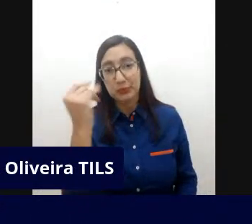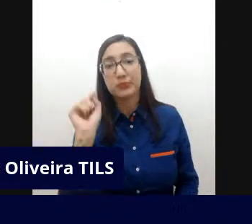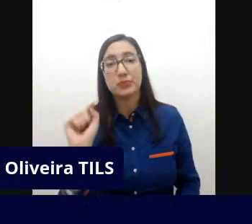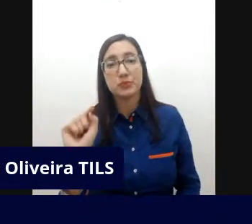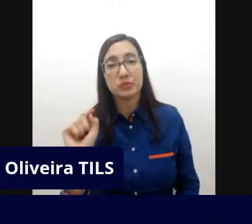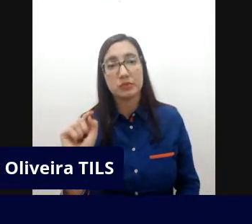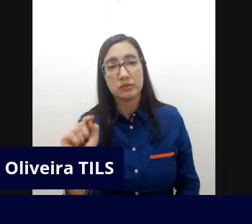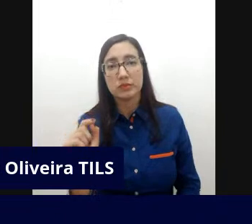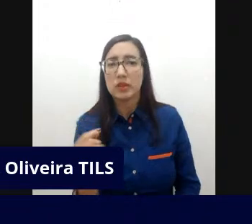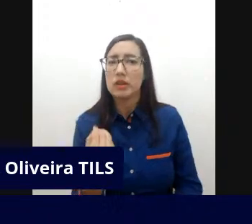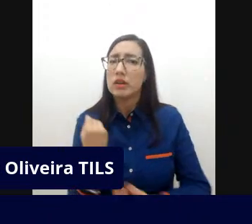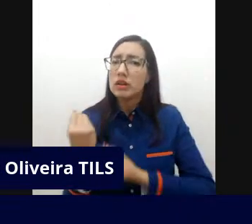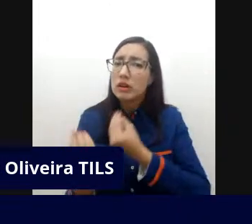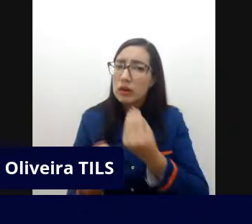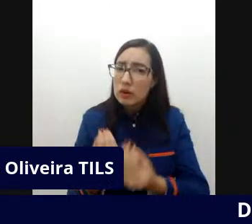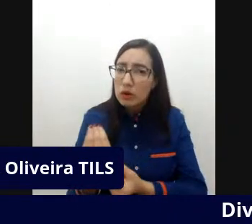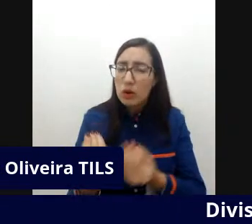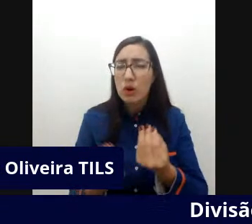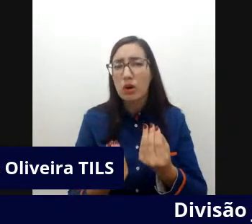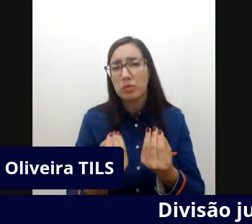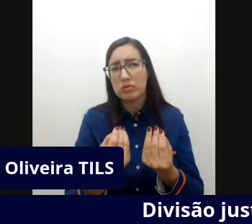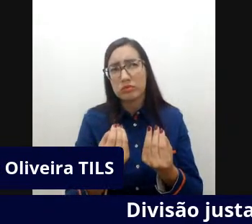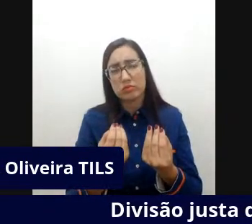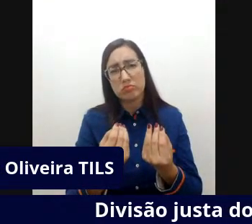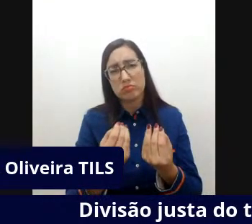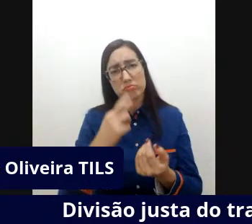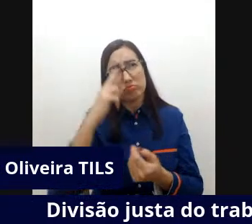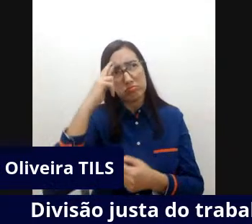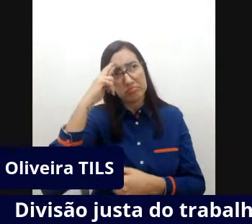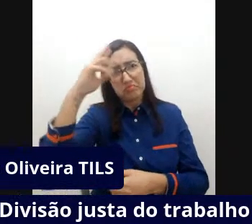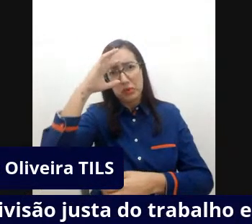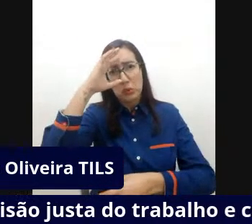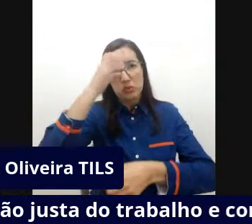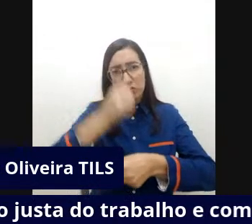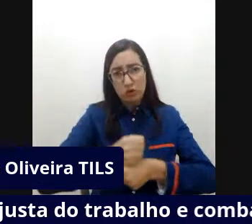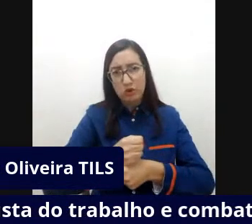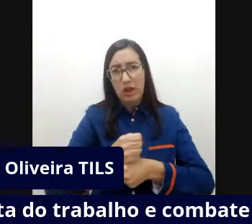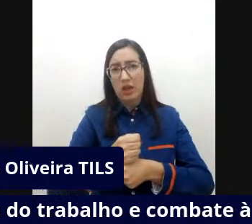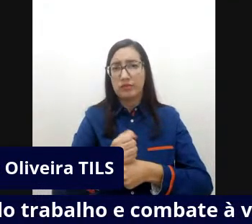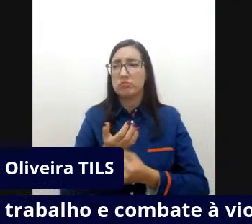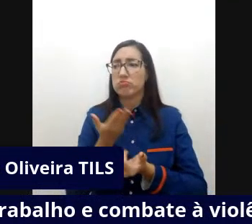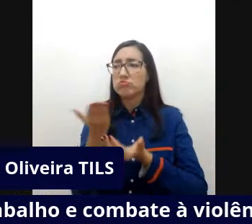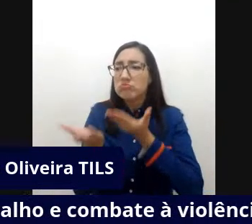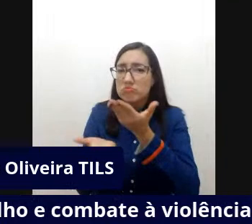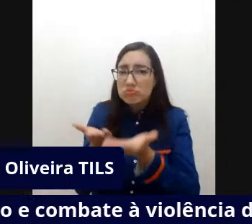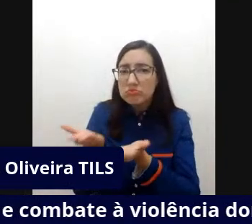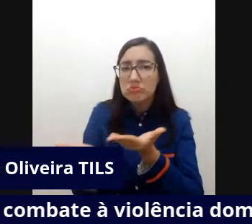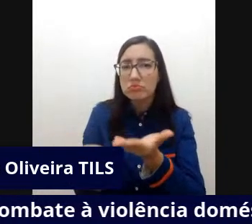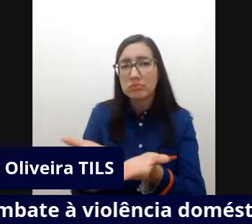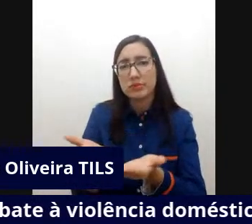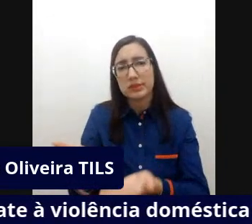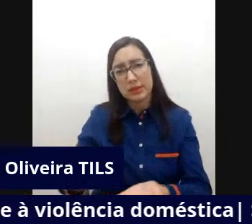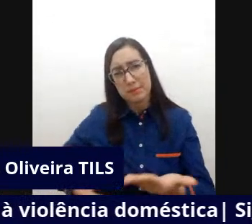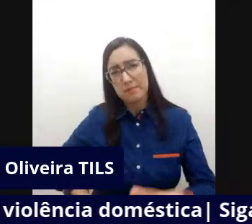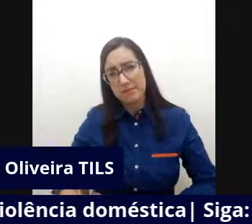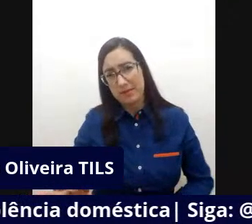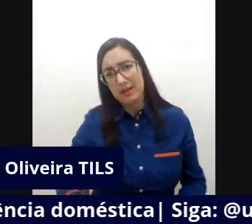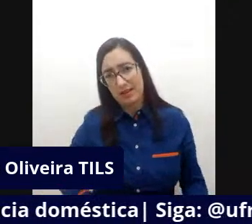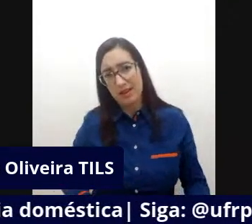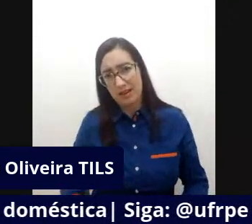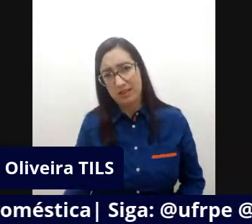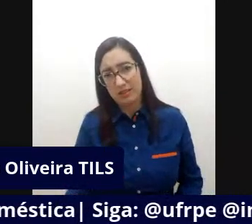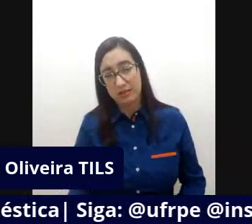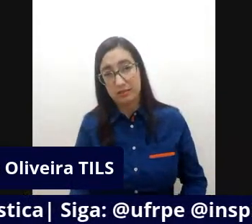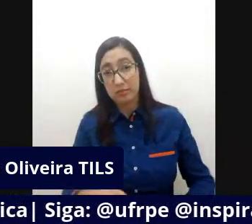de tratar essa trabalhadora. Esse ano, a gente já atendeu 3 companheiras num quadro fortíssimo de